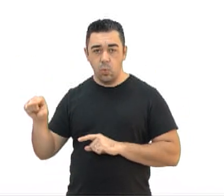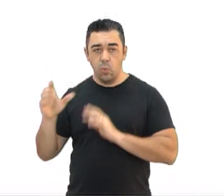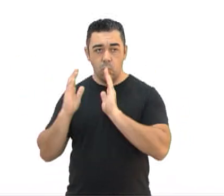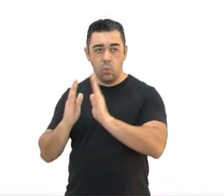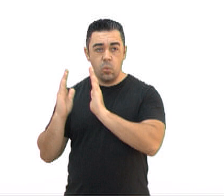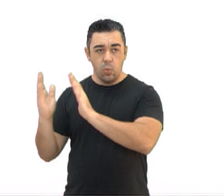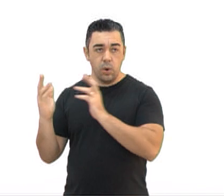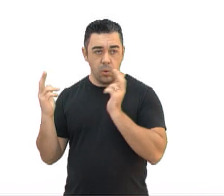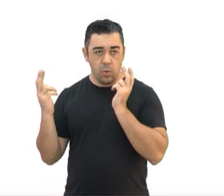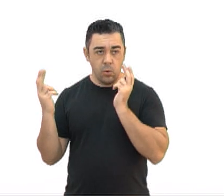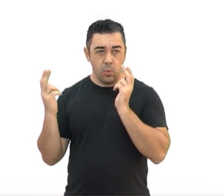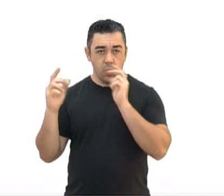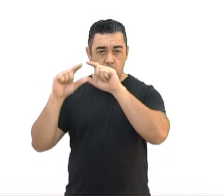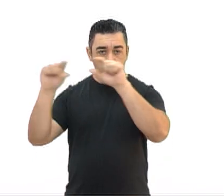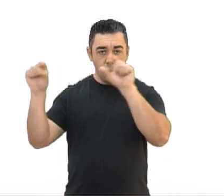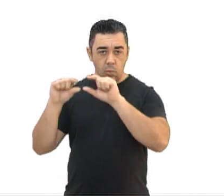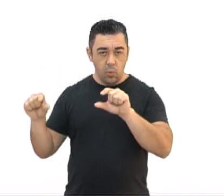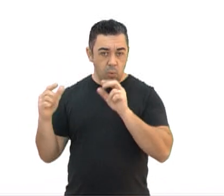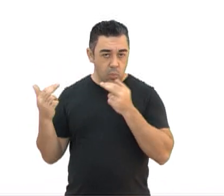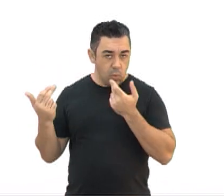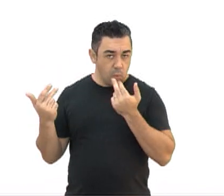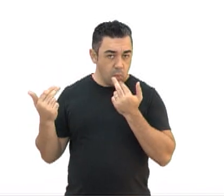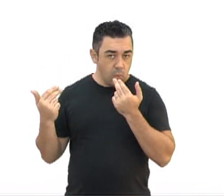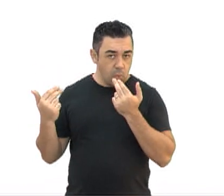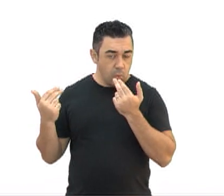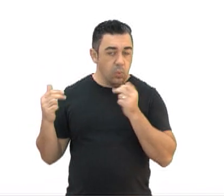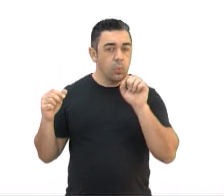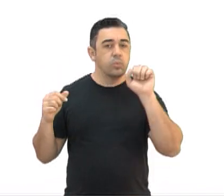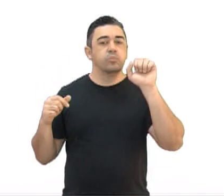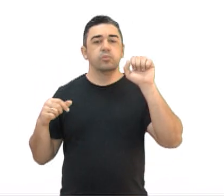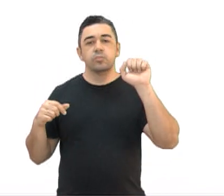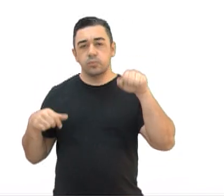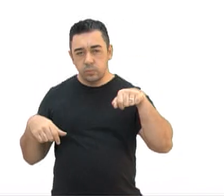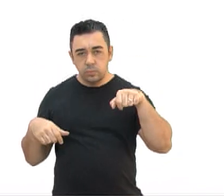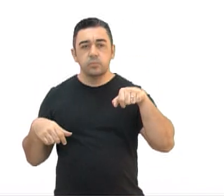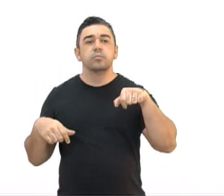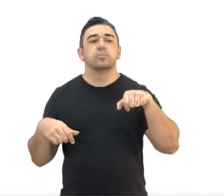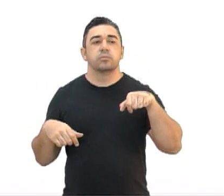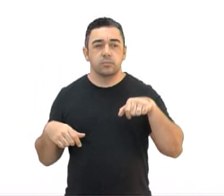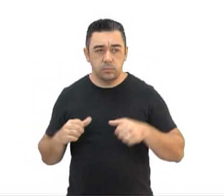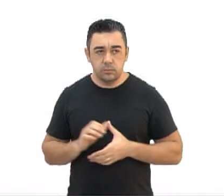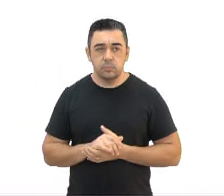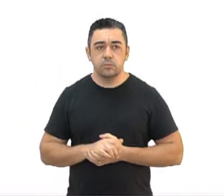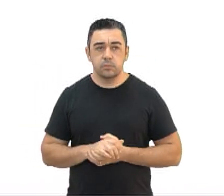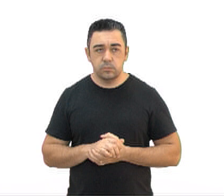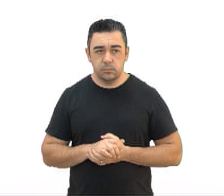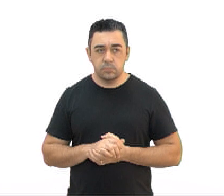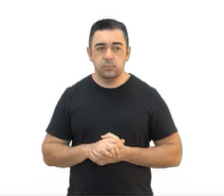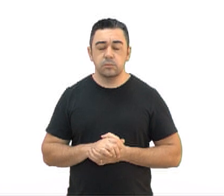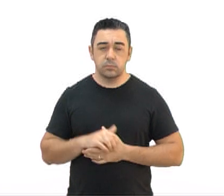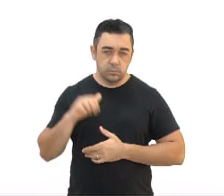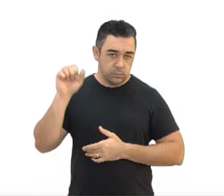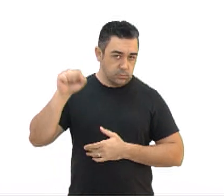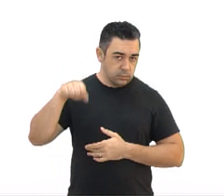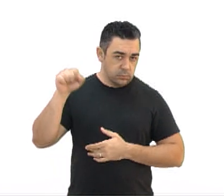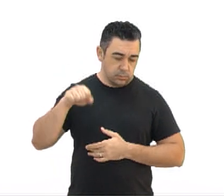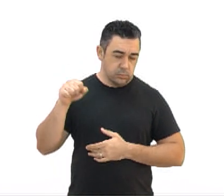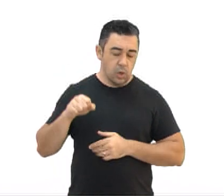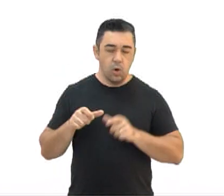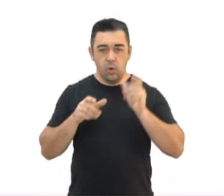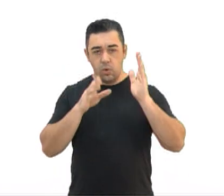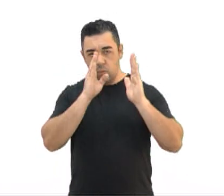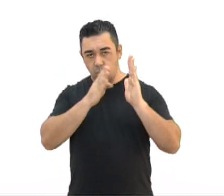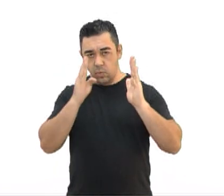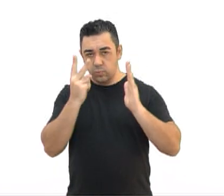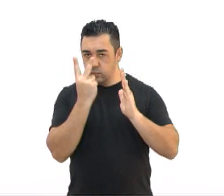Será que é igual? O número de linhas daquela matriz, desculpa? O número de colunas dessa matriz é igual ao número de linhas dessa? Sim, porque olha